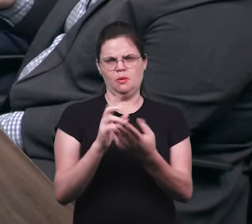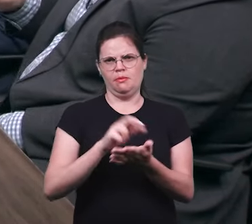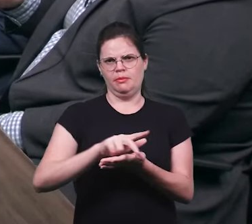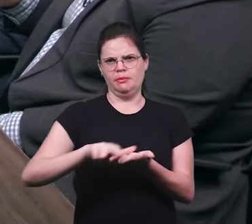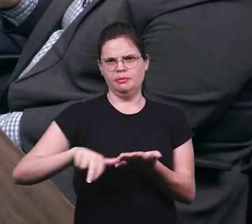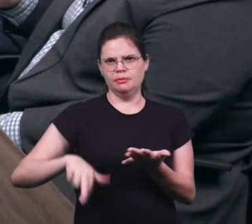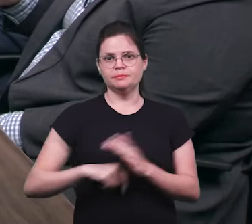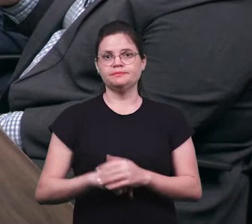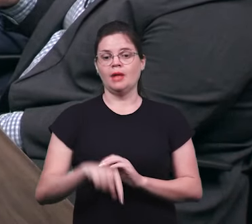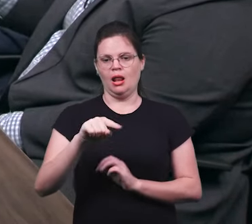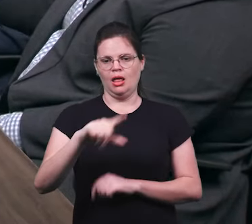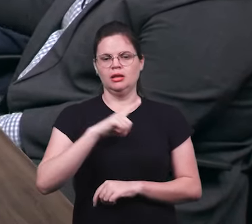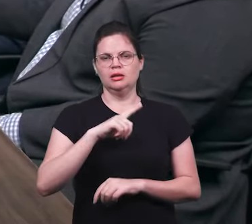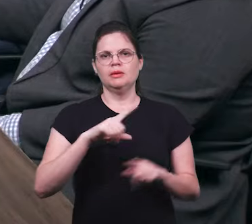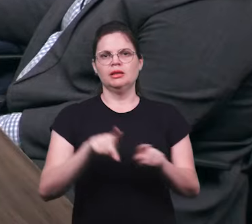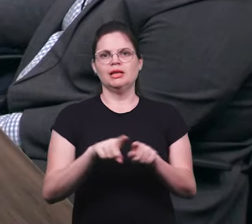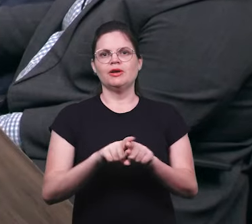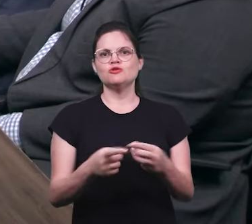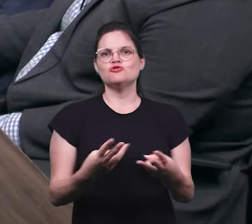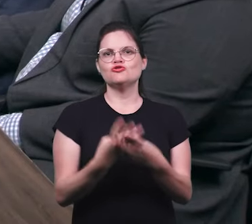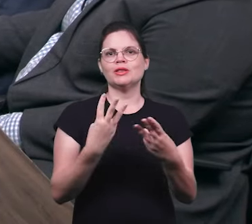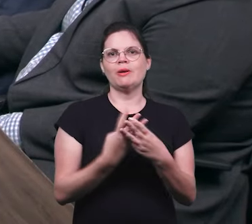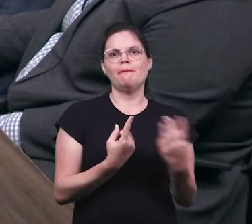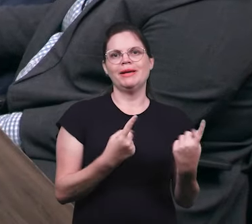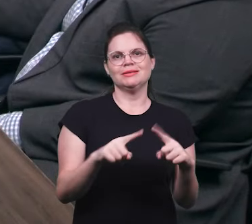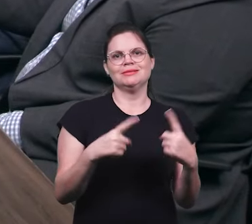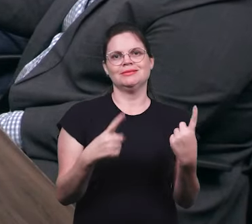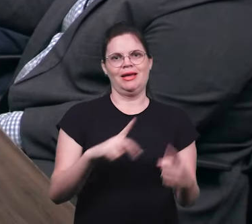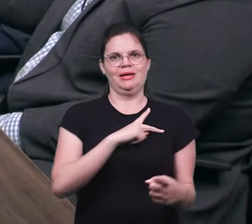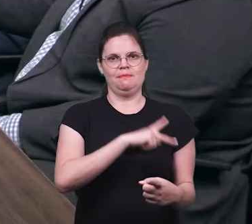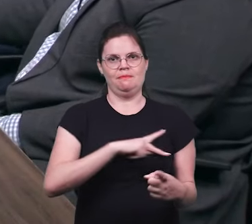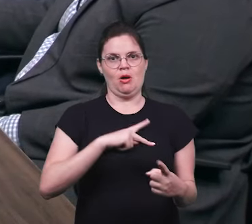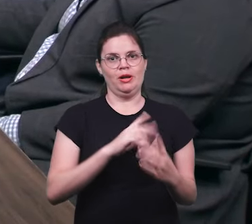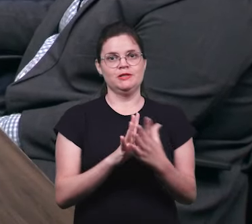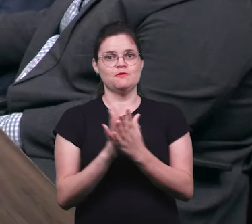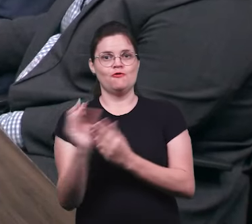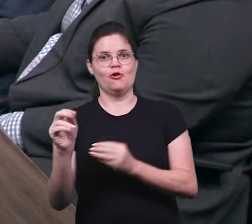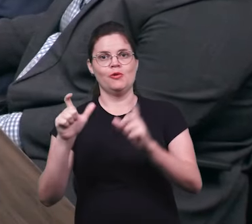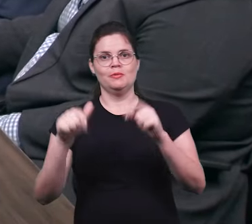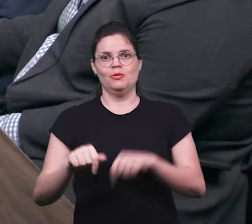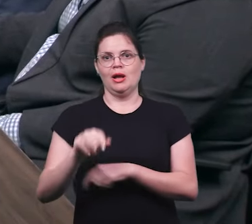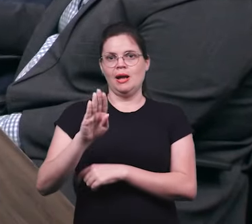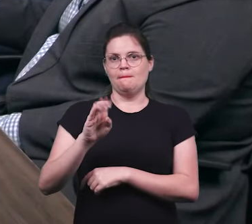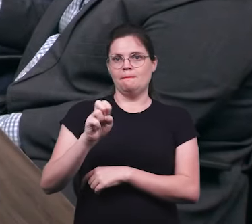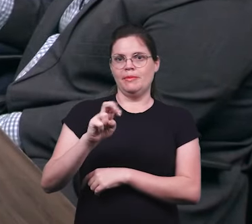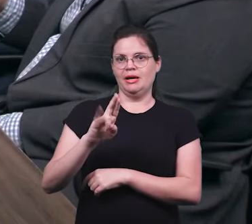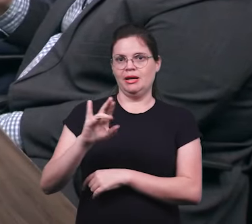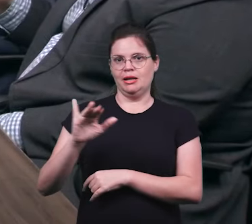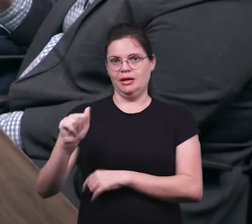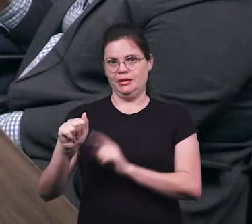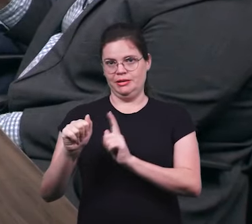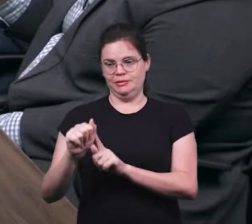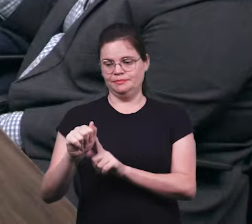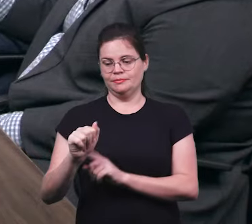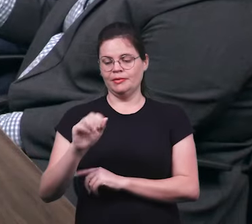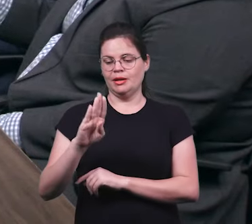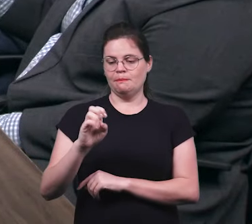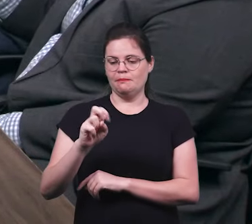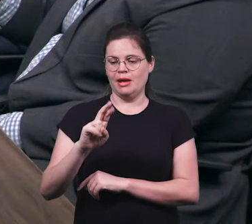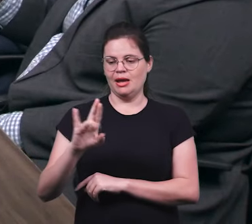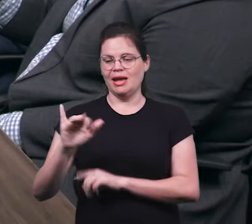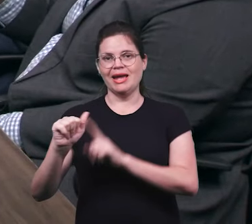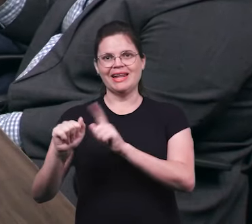tal. Há uma perseguição por parte dos judeus em Tessalônica, eles vão para Bereia. E a Bíblia registra que os de Bereia